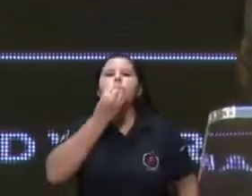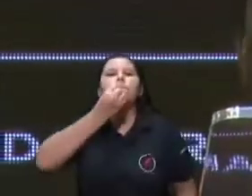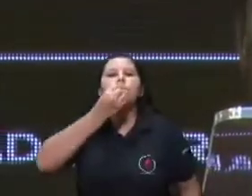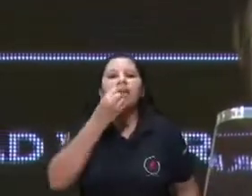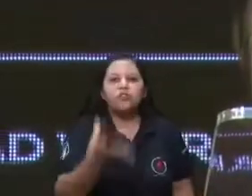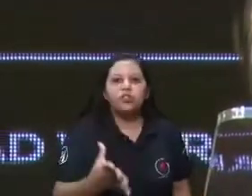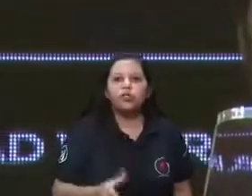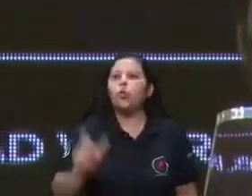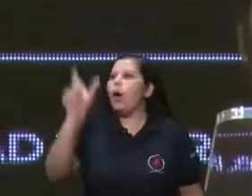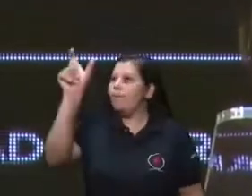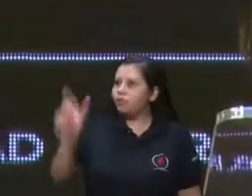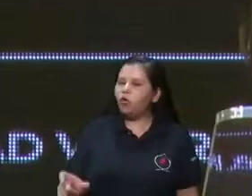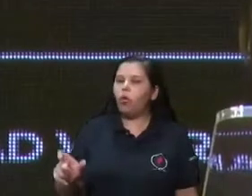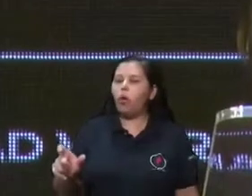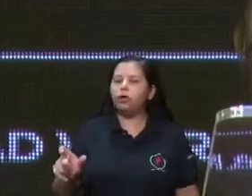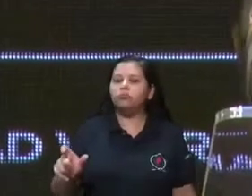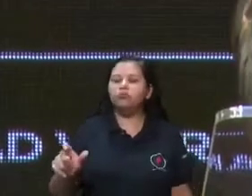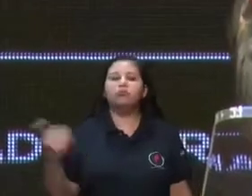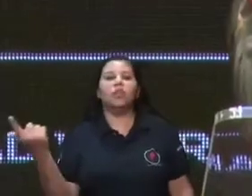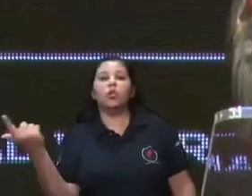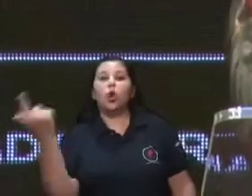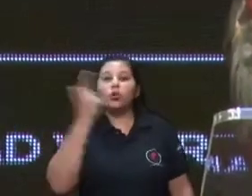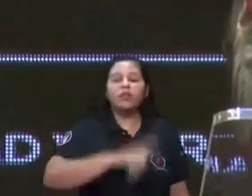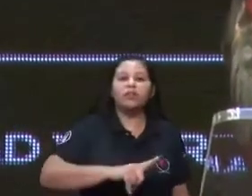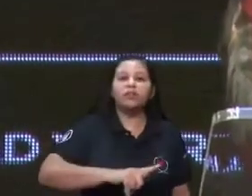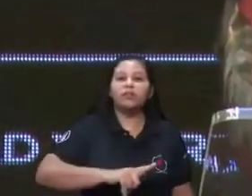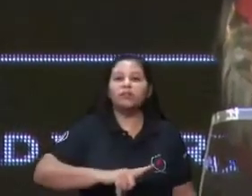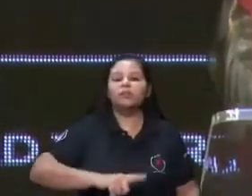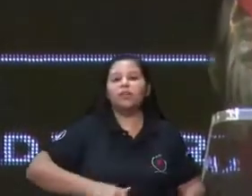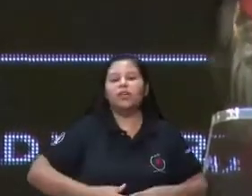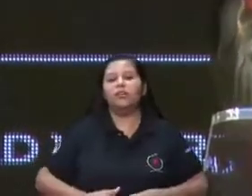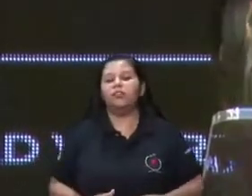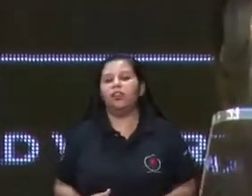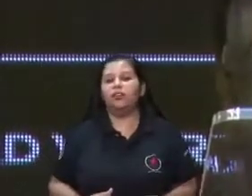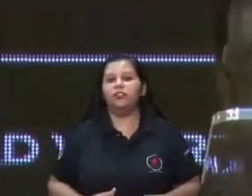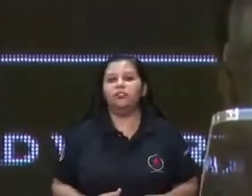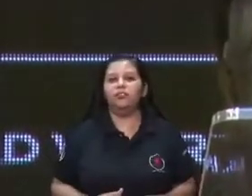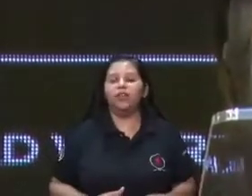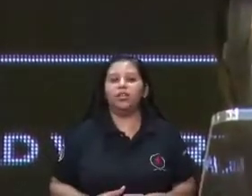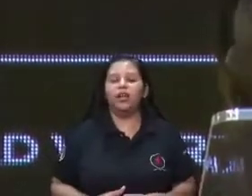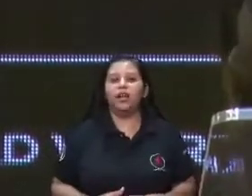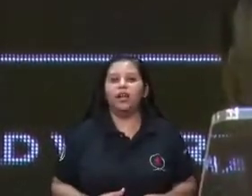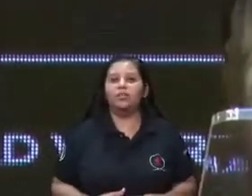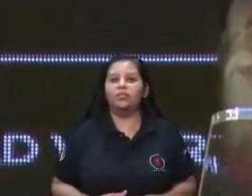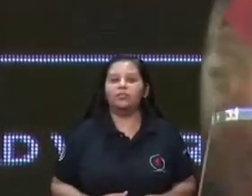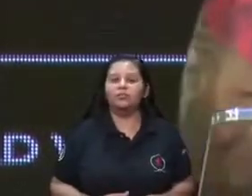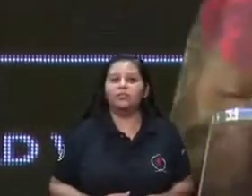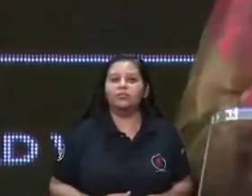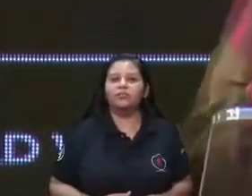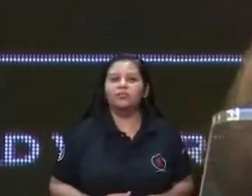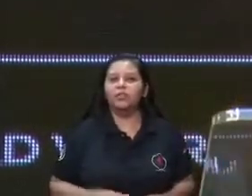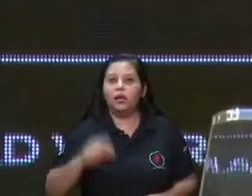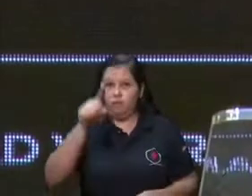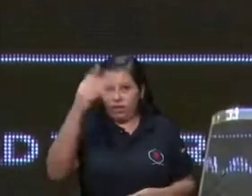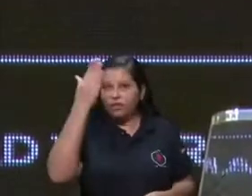aquele que faz dilatar a Gade. Você sabe o que é